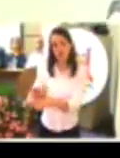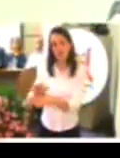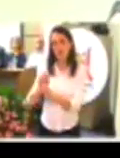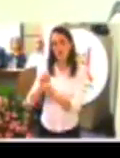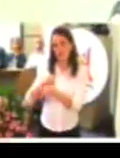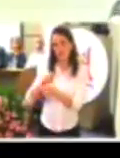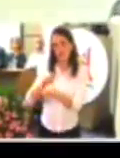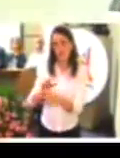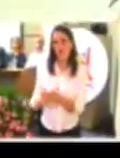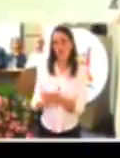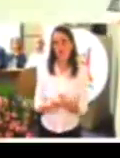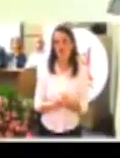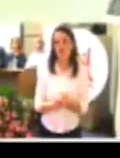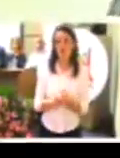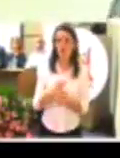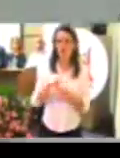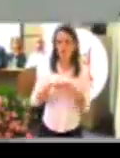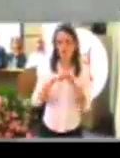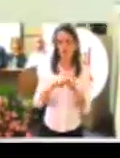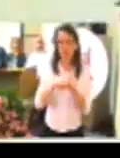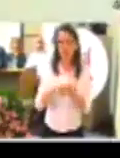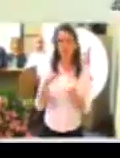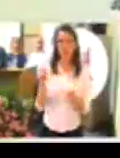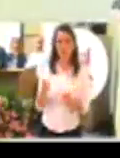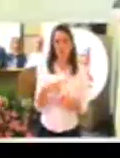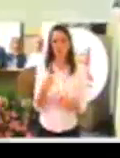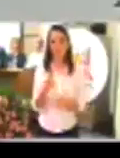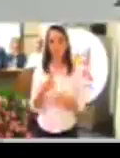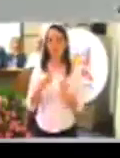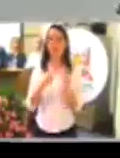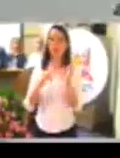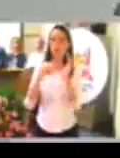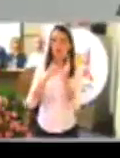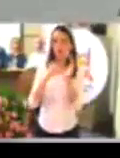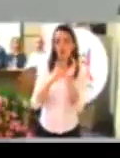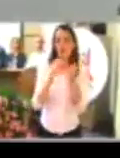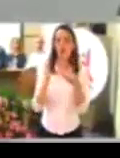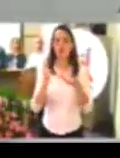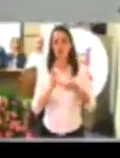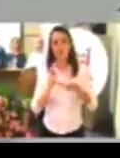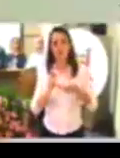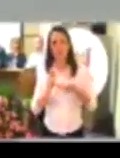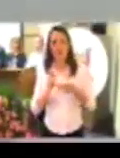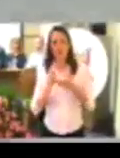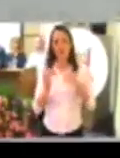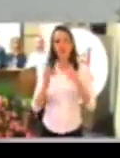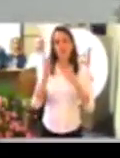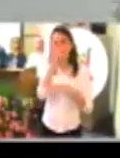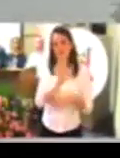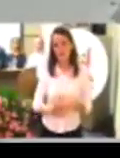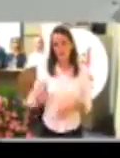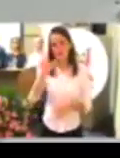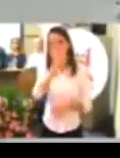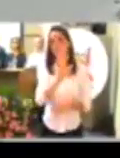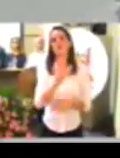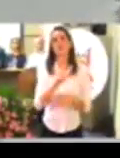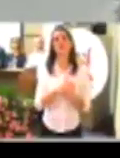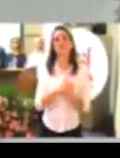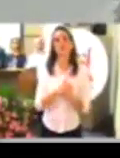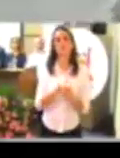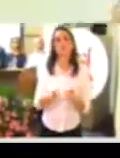contribuição. É assim com o Senado, é assim com a Câmara, falando de Brasil, é